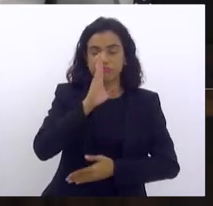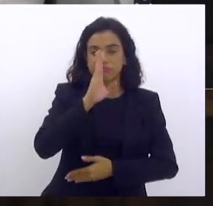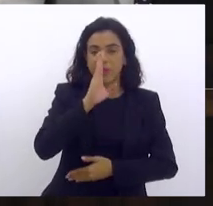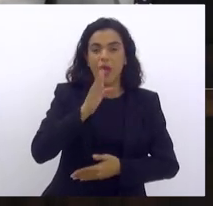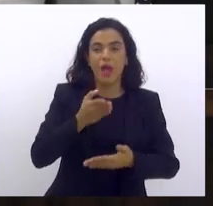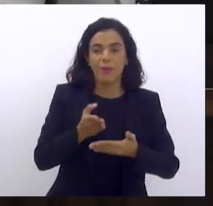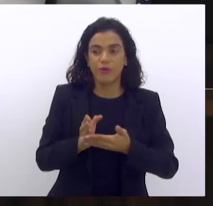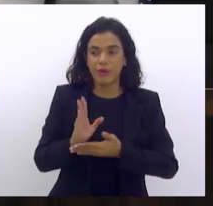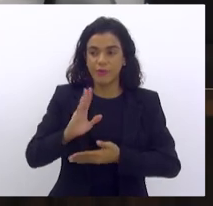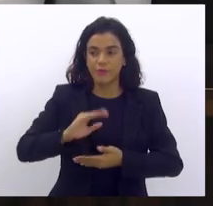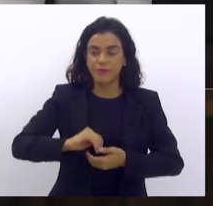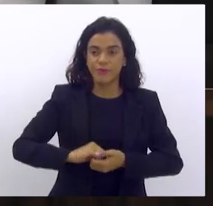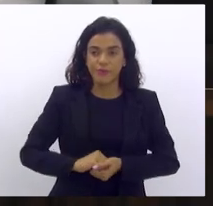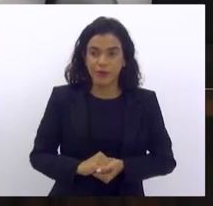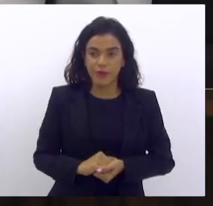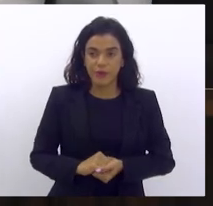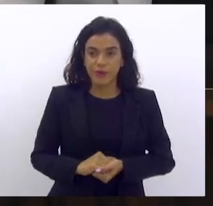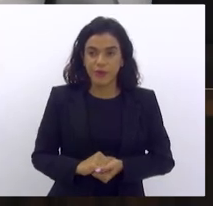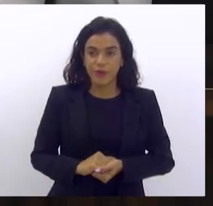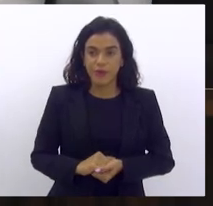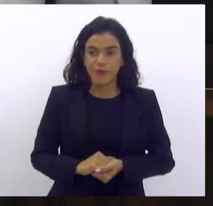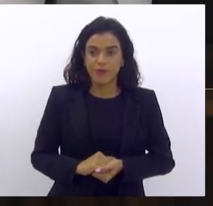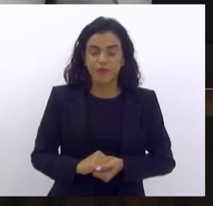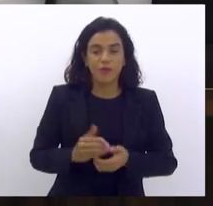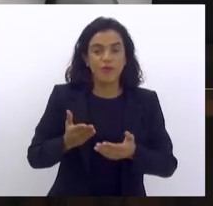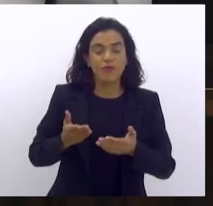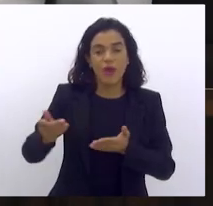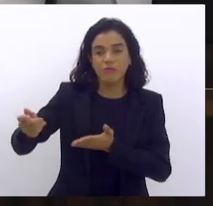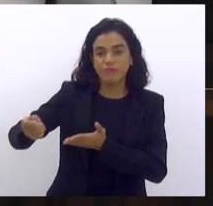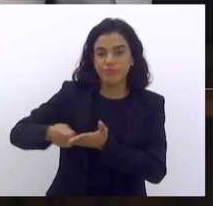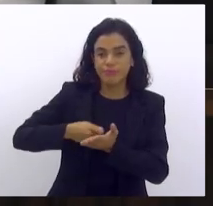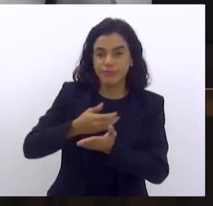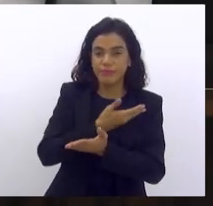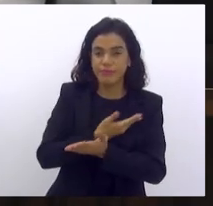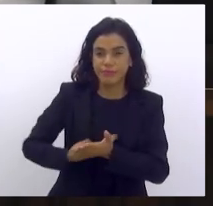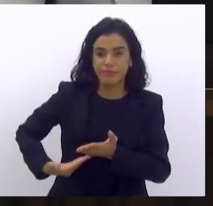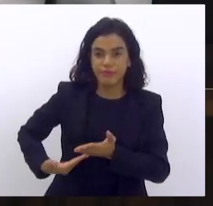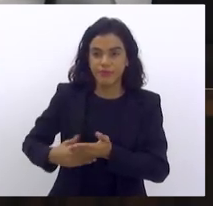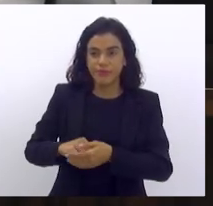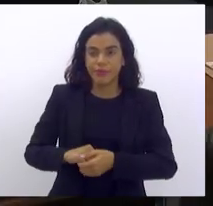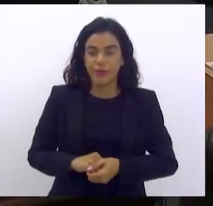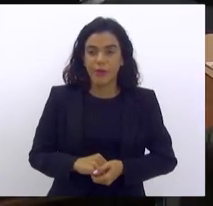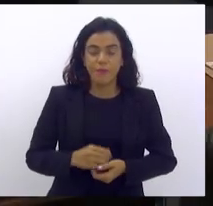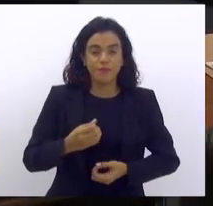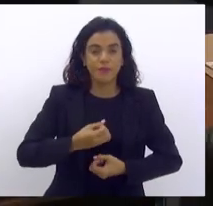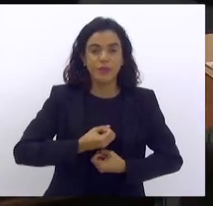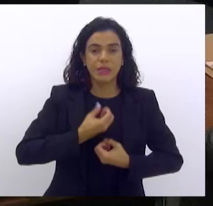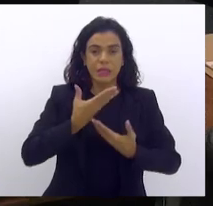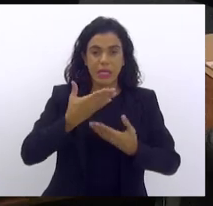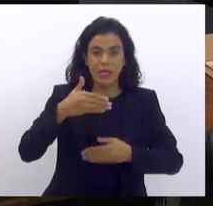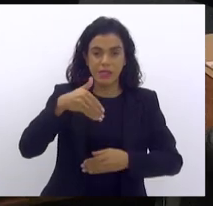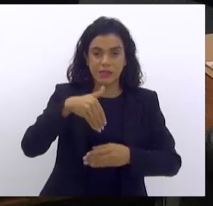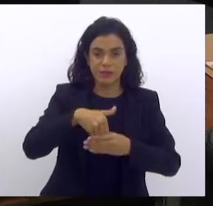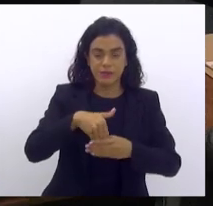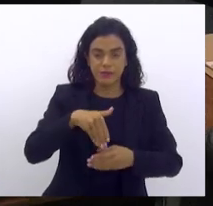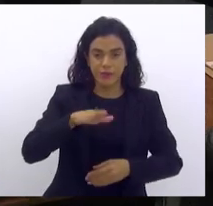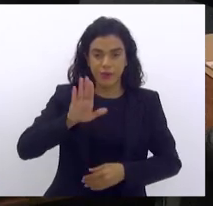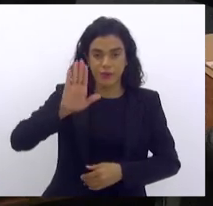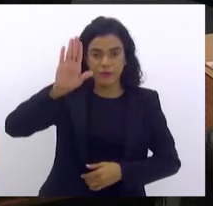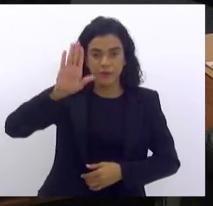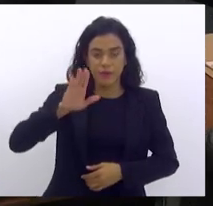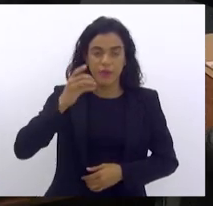estão, aprovado. Declaração de voto. Vai à promulgação. Declaração de voto, presidente. Declaração de voto,